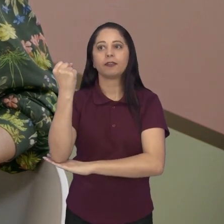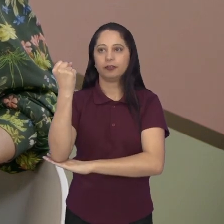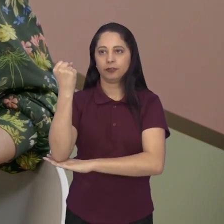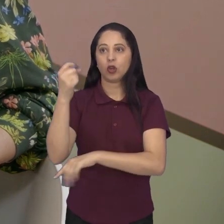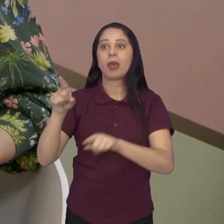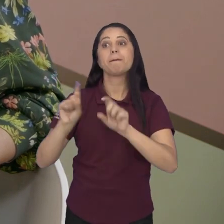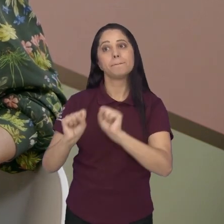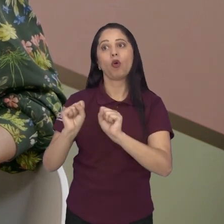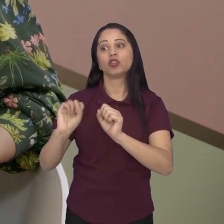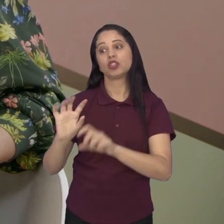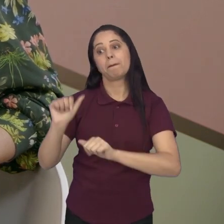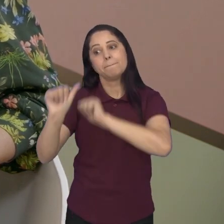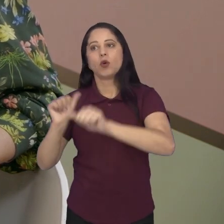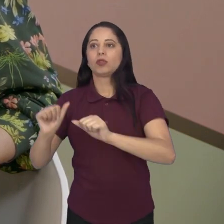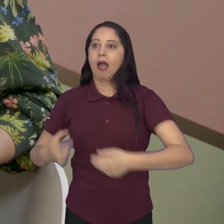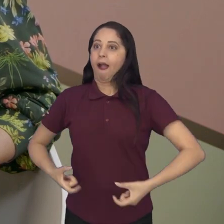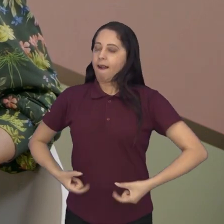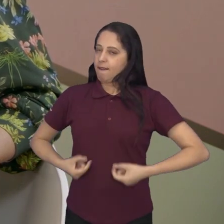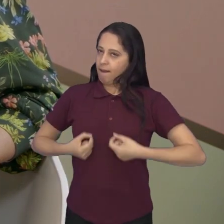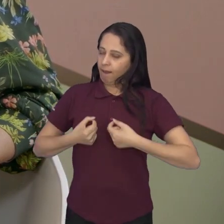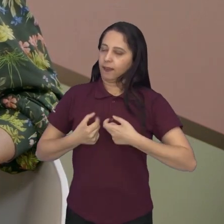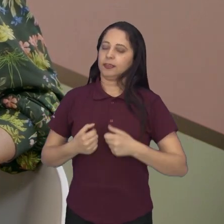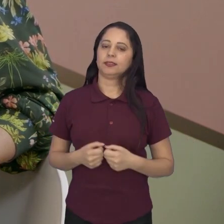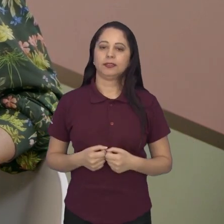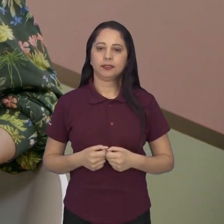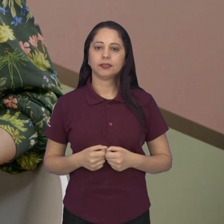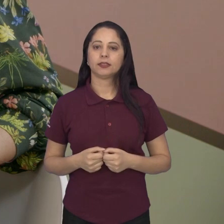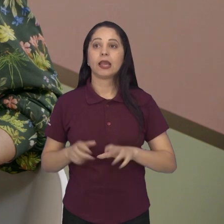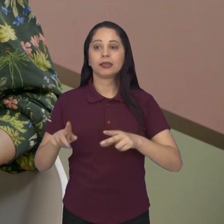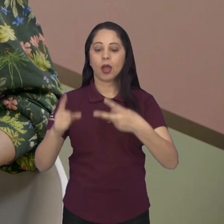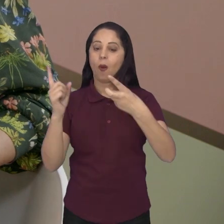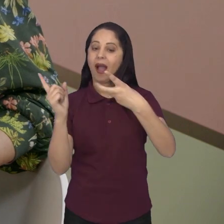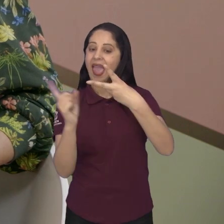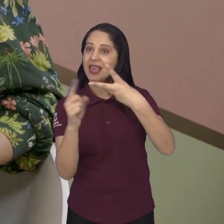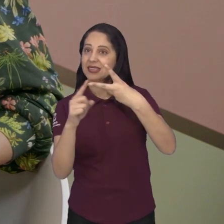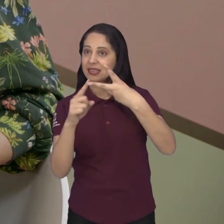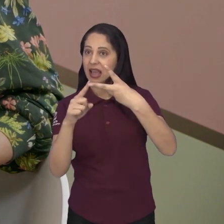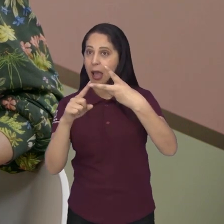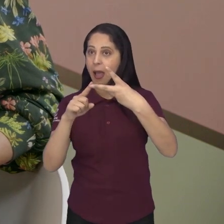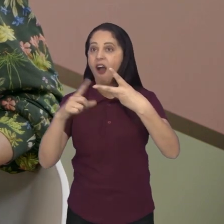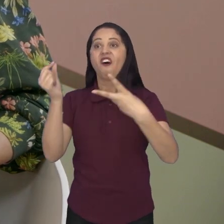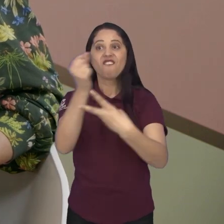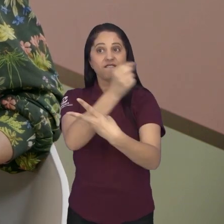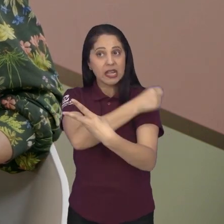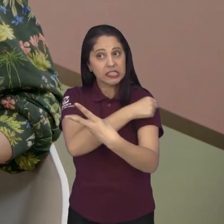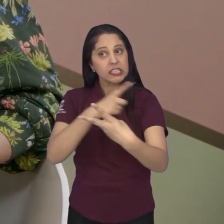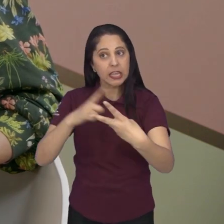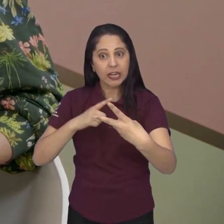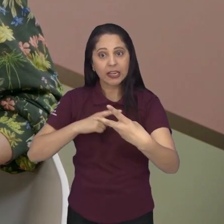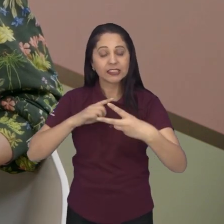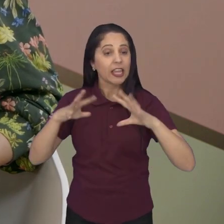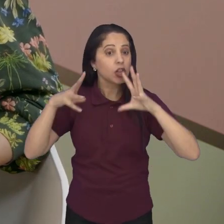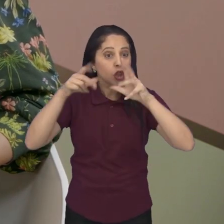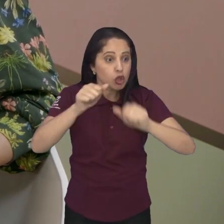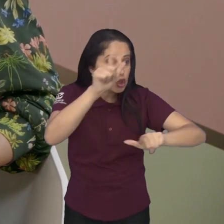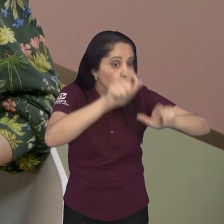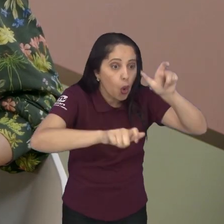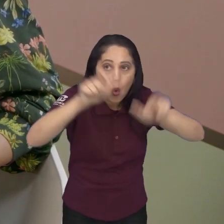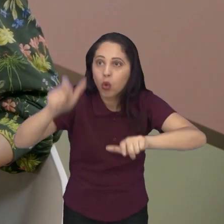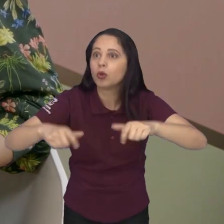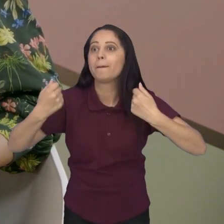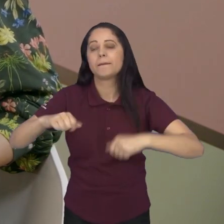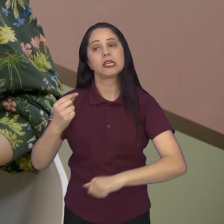aí no futuro a cirrose e o câncer de fígado, que a gente vai falar um pouquinho mais pra frente. Lembrando que a hepatite B de bola tem vacina, então todo mundo